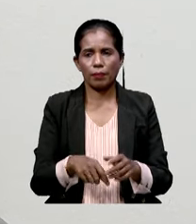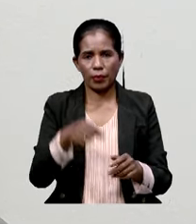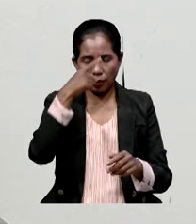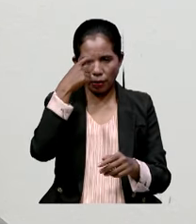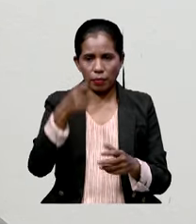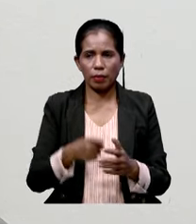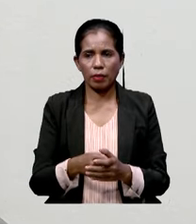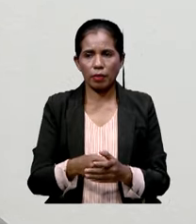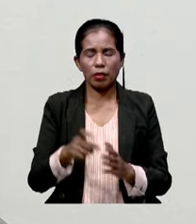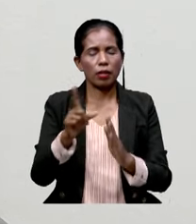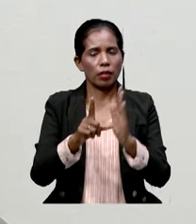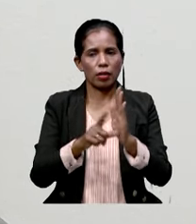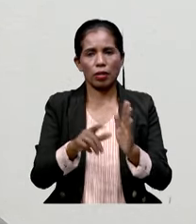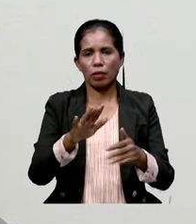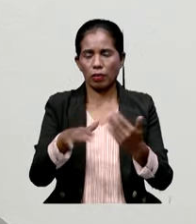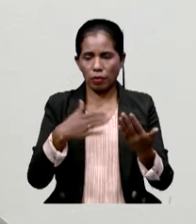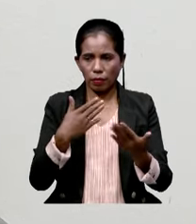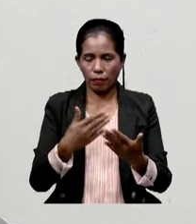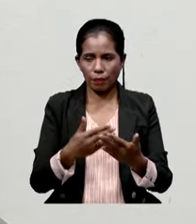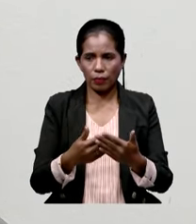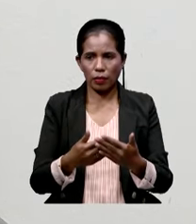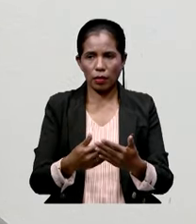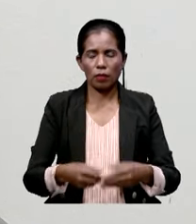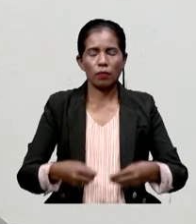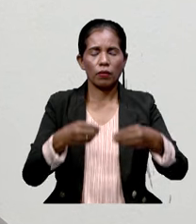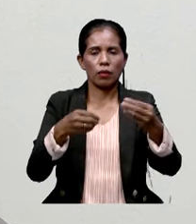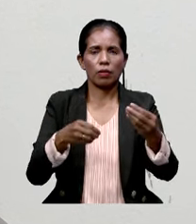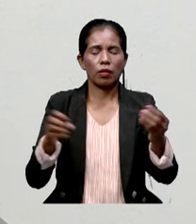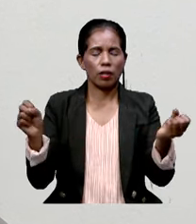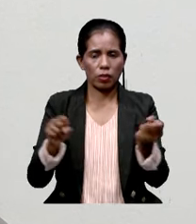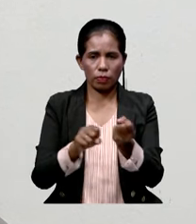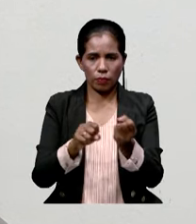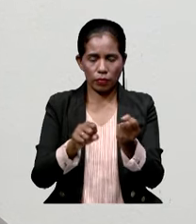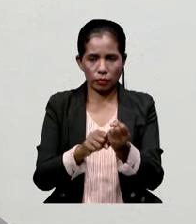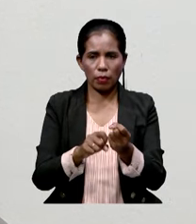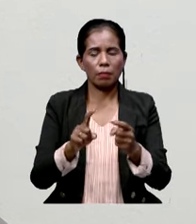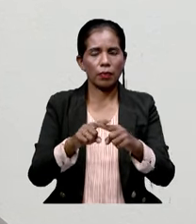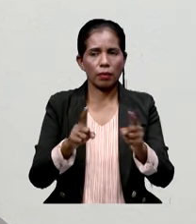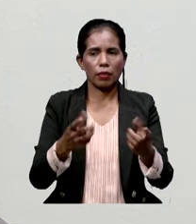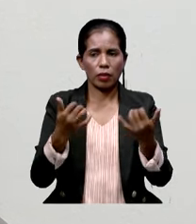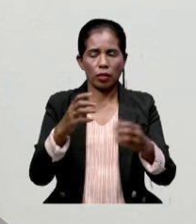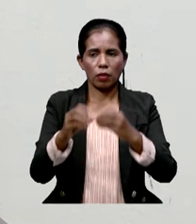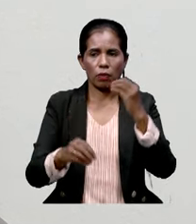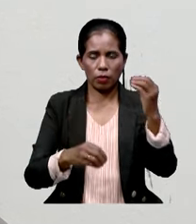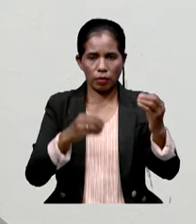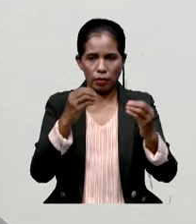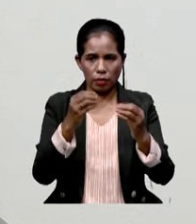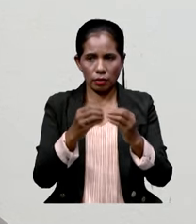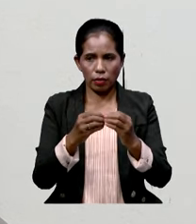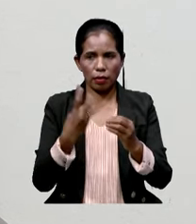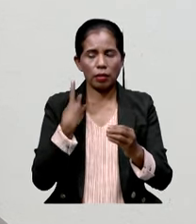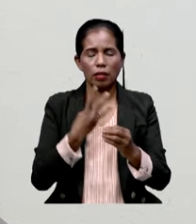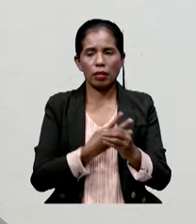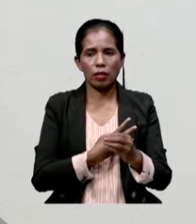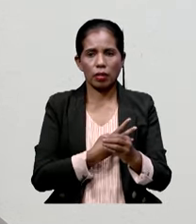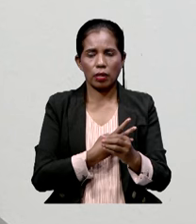ca legislação ser né, mais influencia. Mas be e nela significa que ita durante